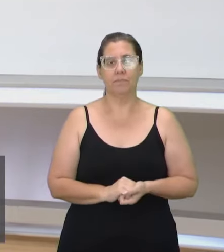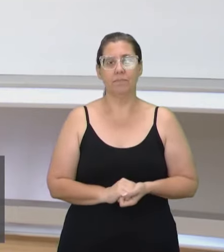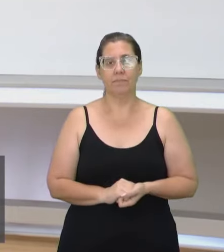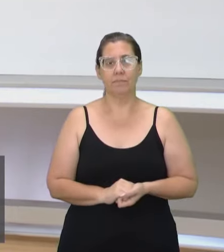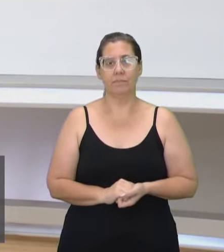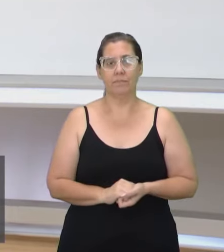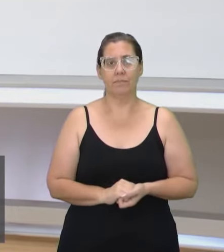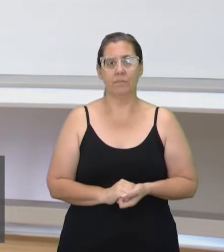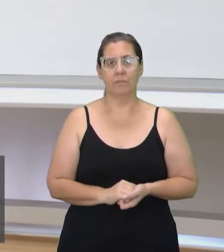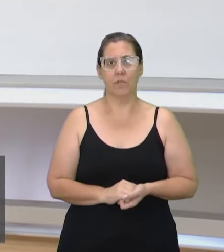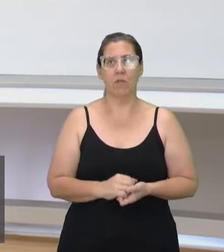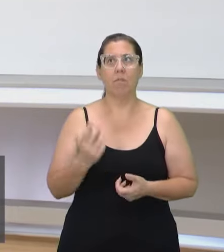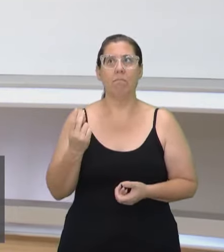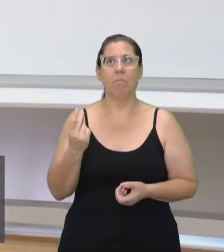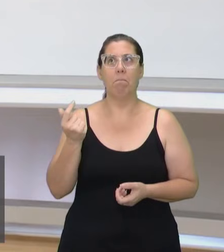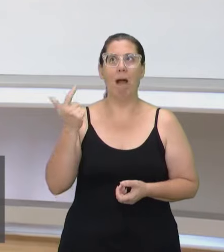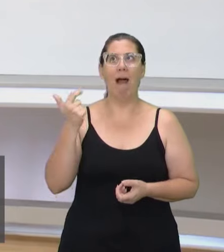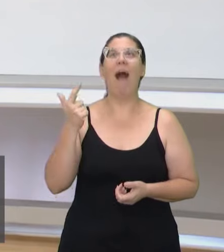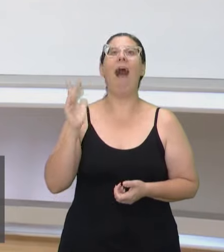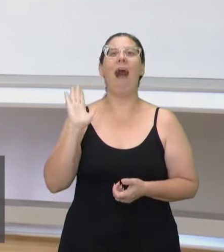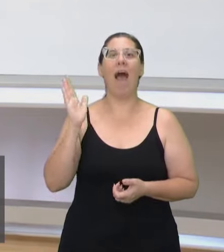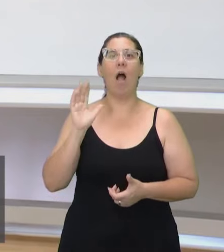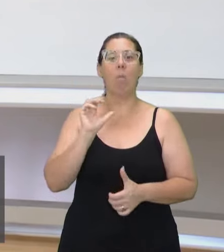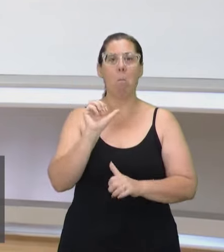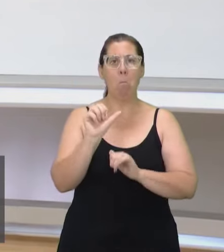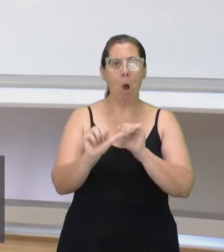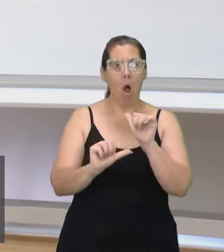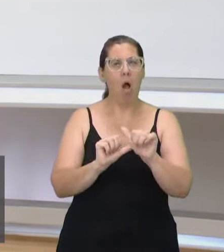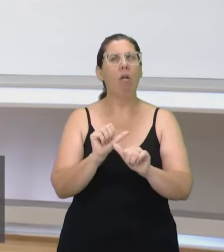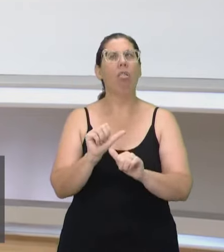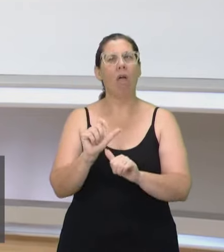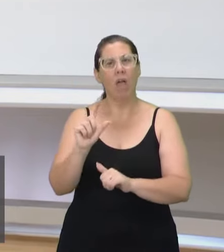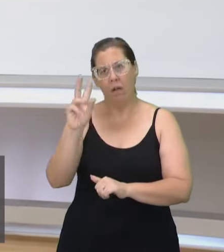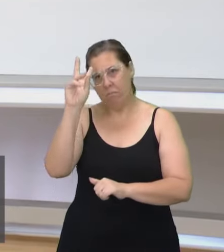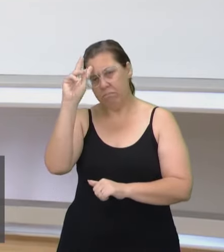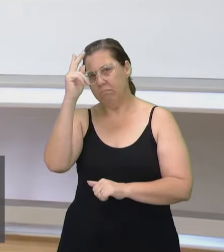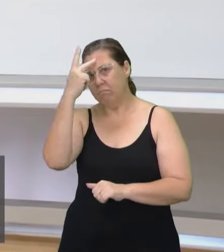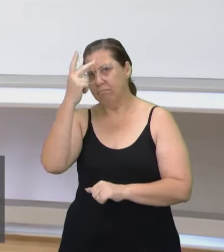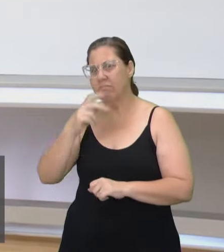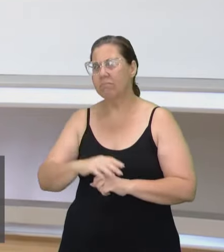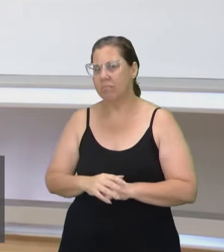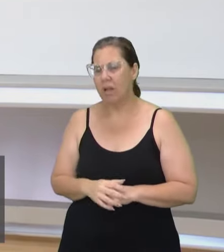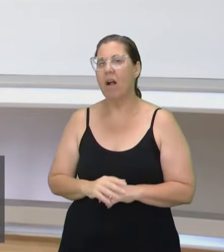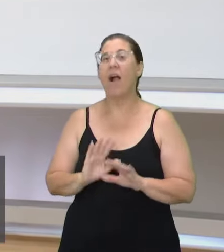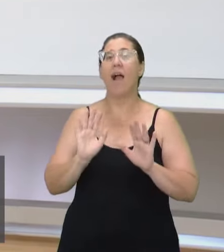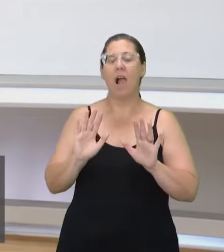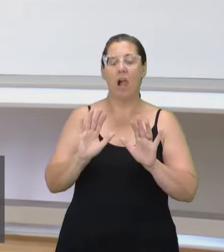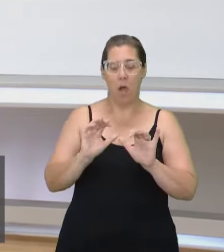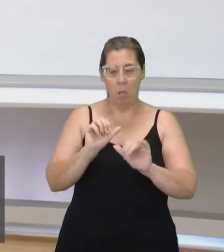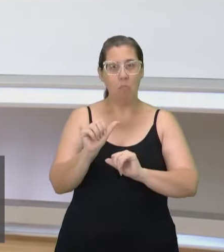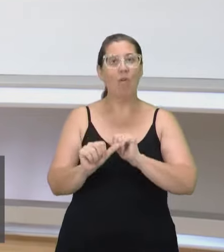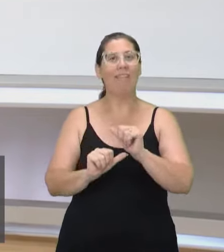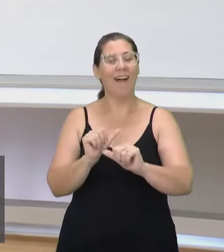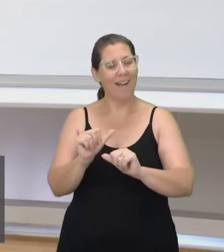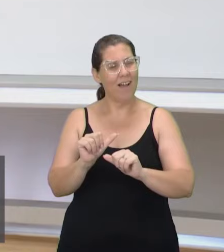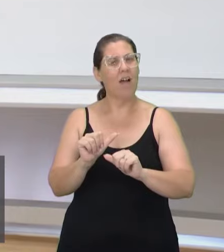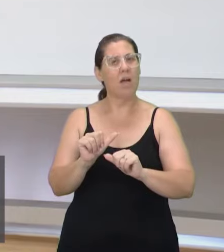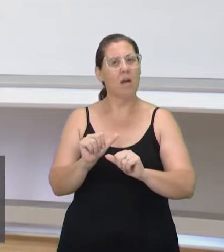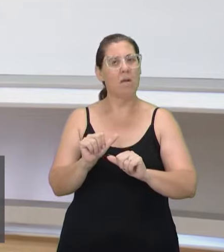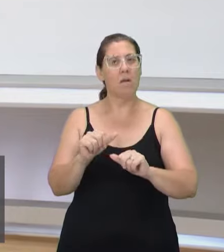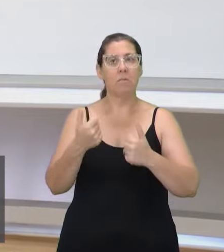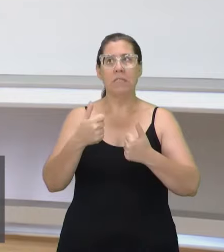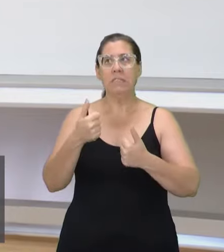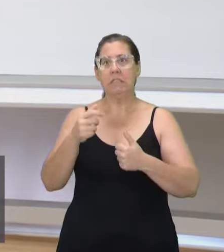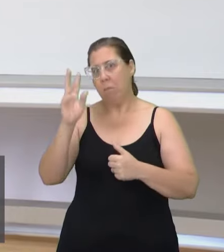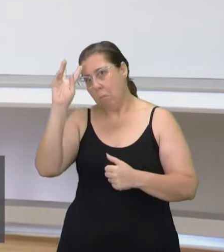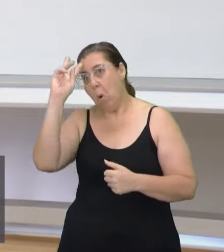um insight assim de mudança social, né? Então é mais ou menos aquela máxima, né? Que para mudar o mundo é necessário mudar a